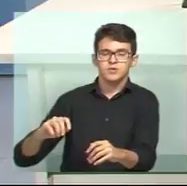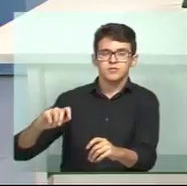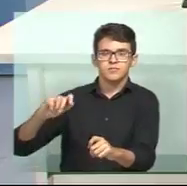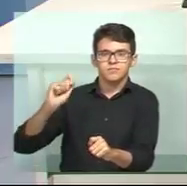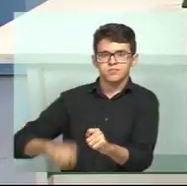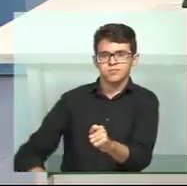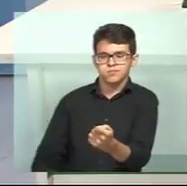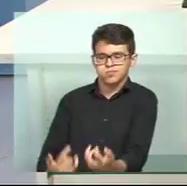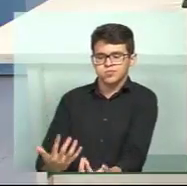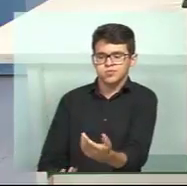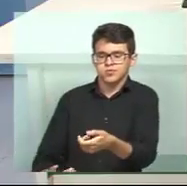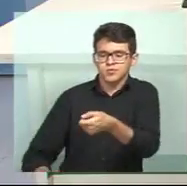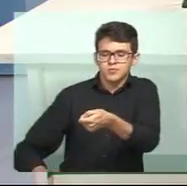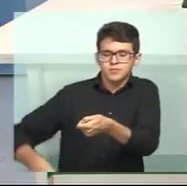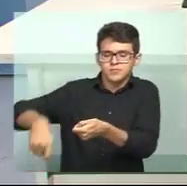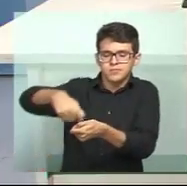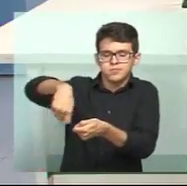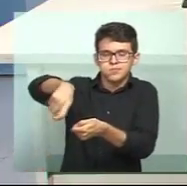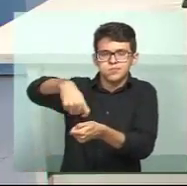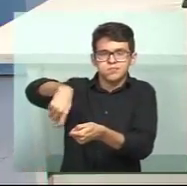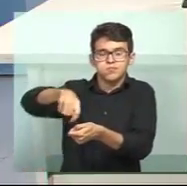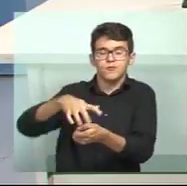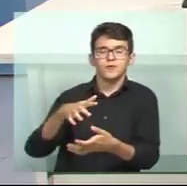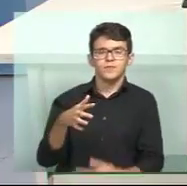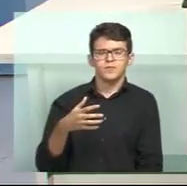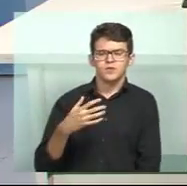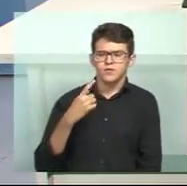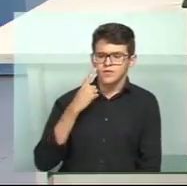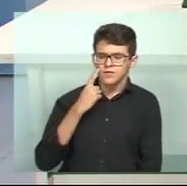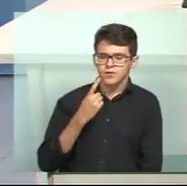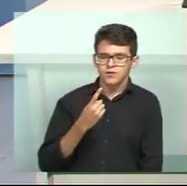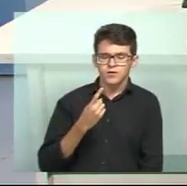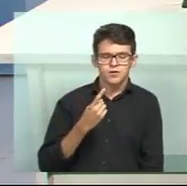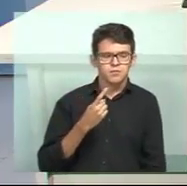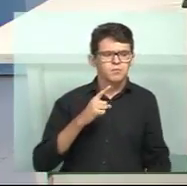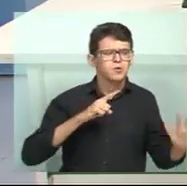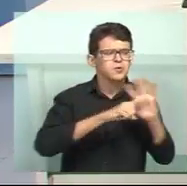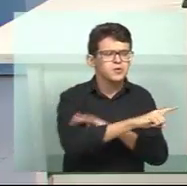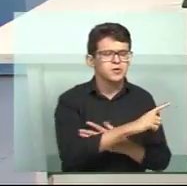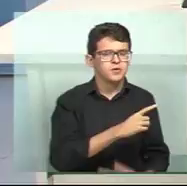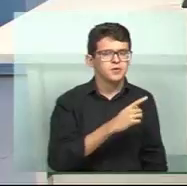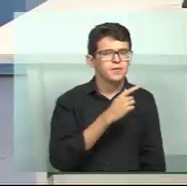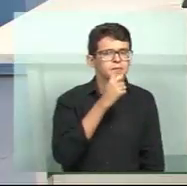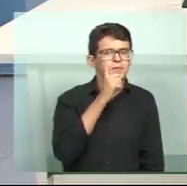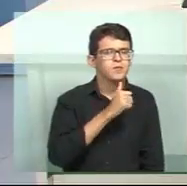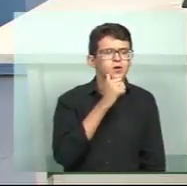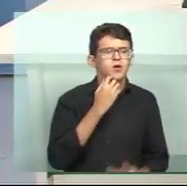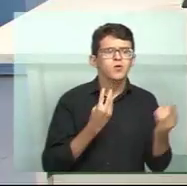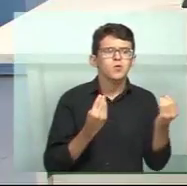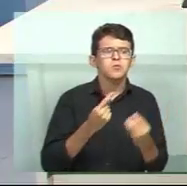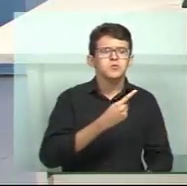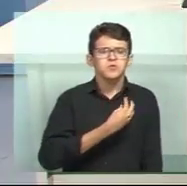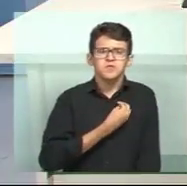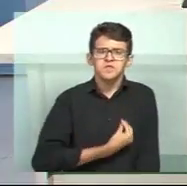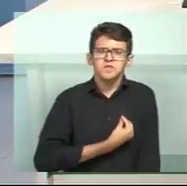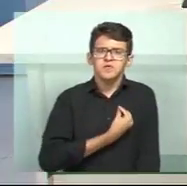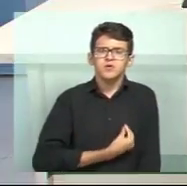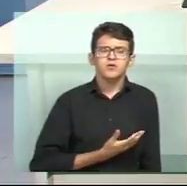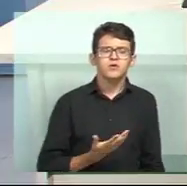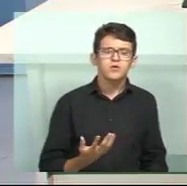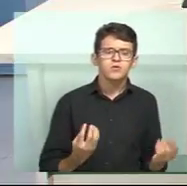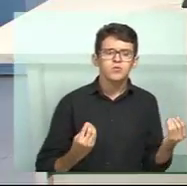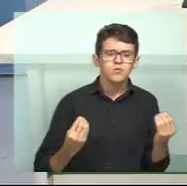Né? E eu perguntei, como é que você está sobrevivendo aqui? Seu companheiro foi embora e tal. Ela tinha 4 filhos do